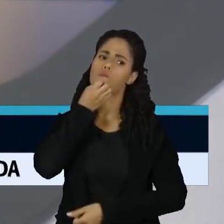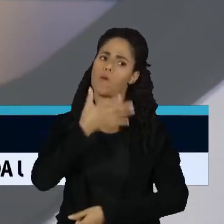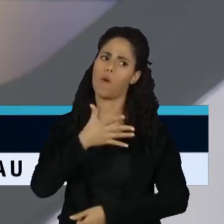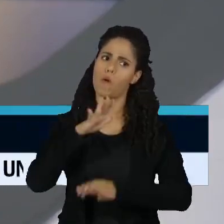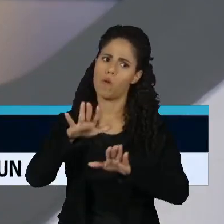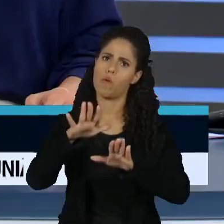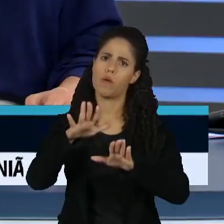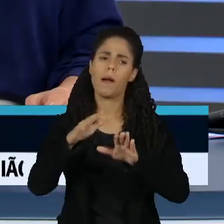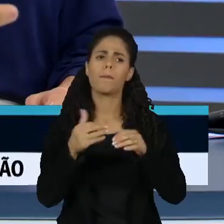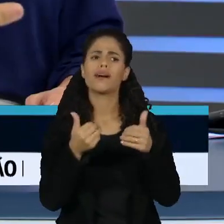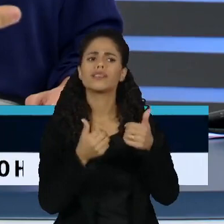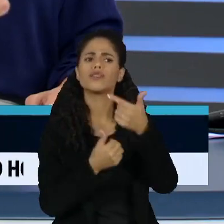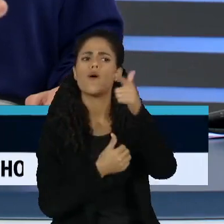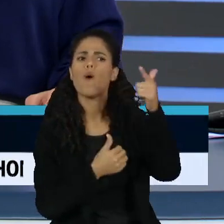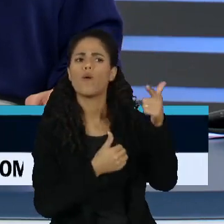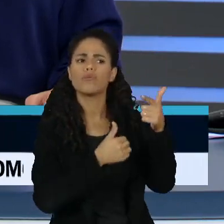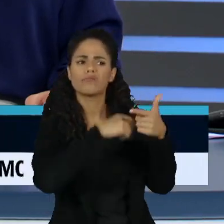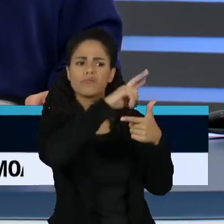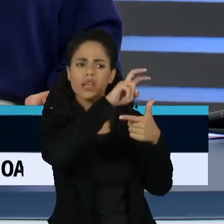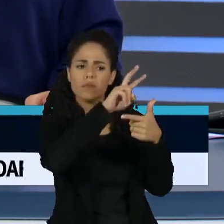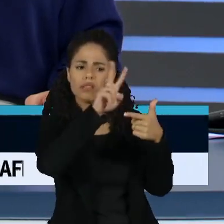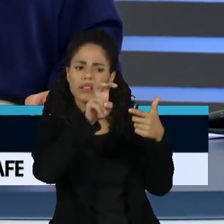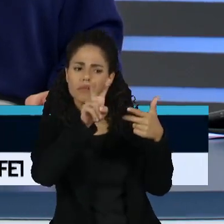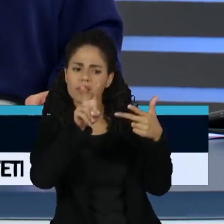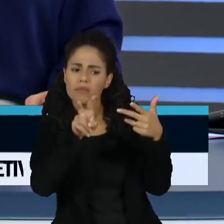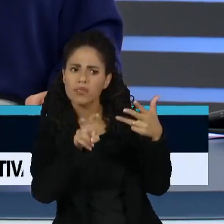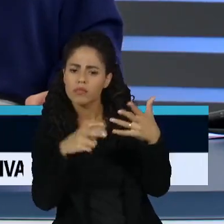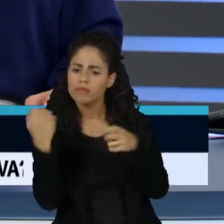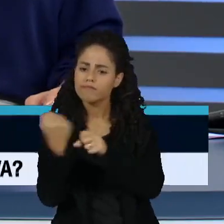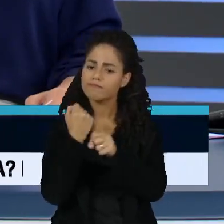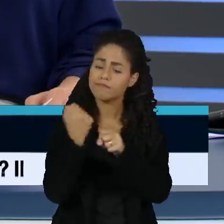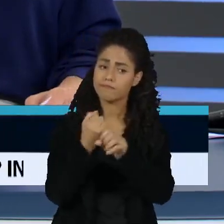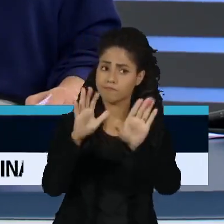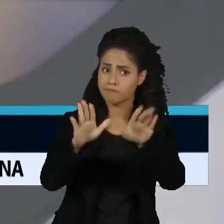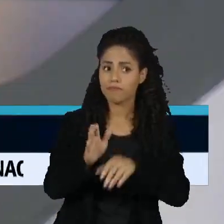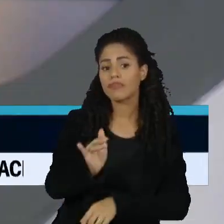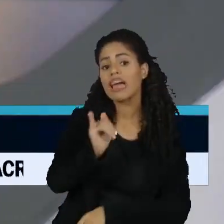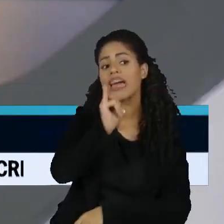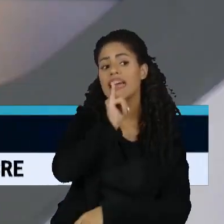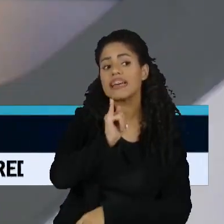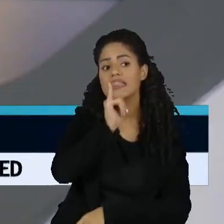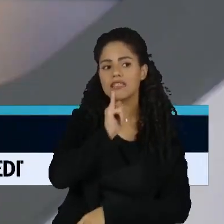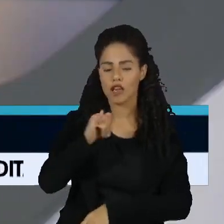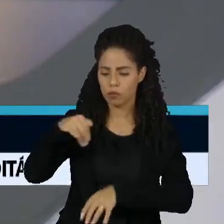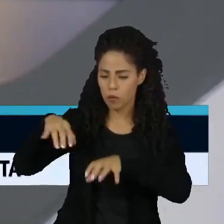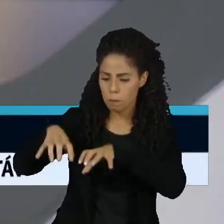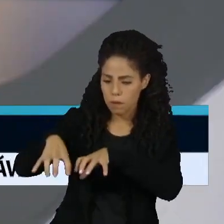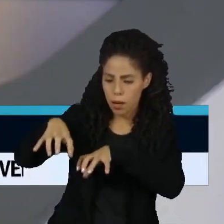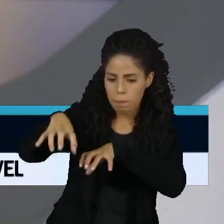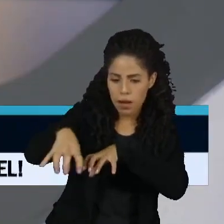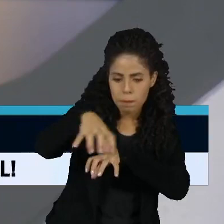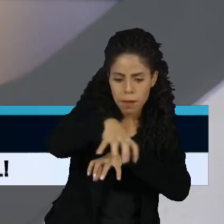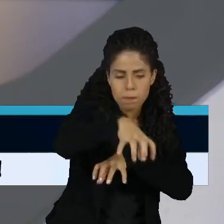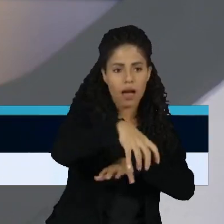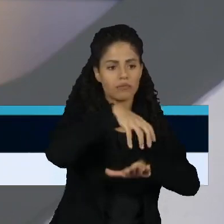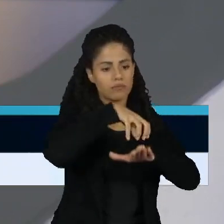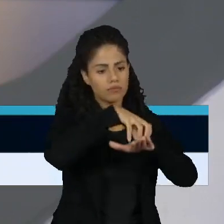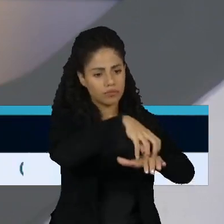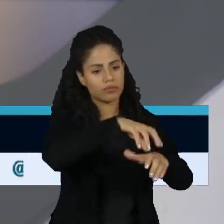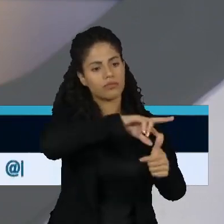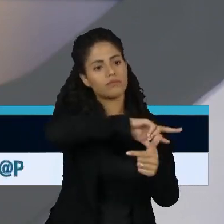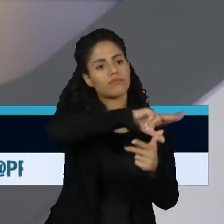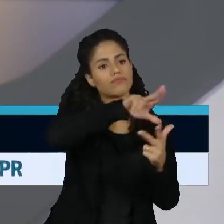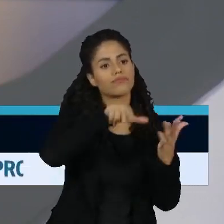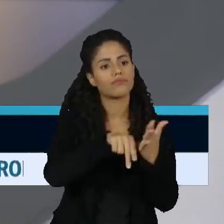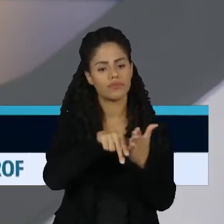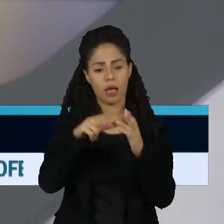você vai para outras áreas de infraestrutura, né? Então, por exemplo, infraestrutura urbana, né? Metrô, trens urbanos.